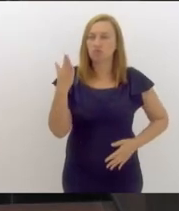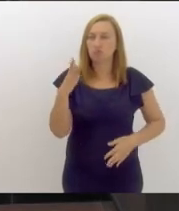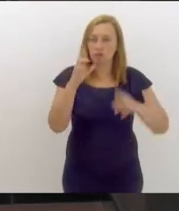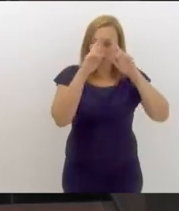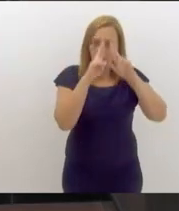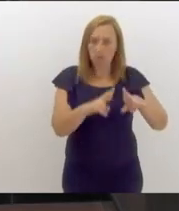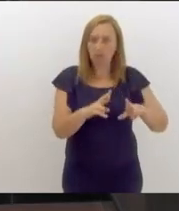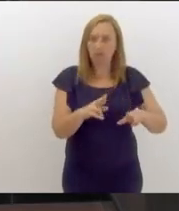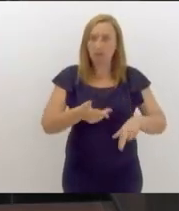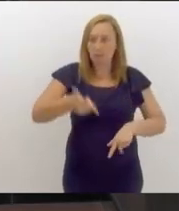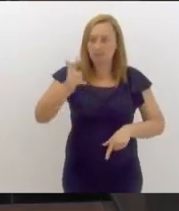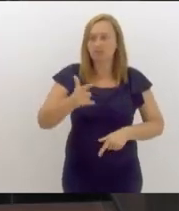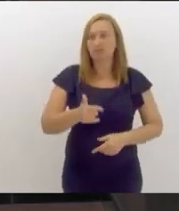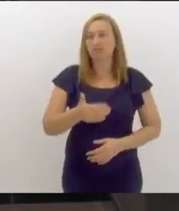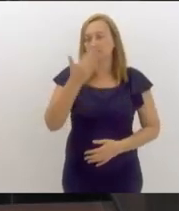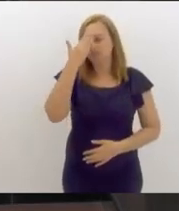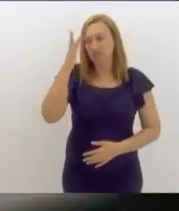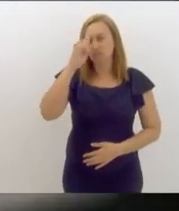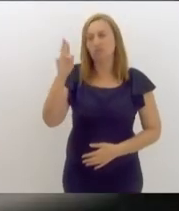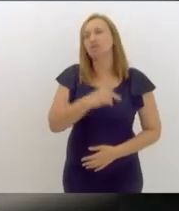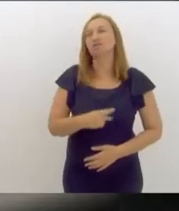obrigado senhora presidente